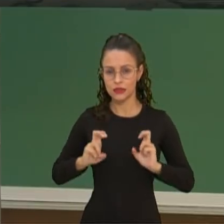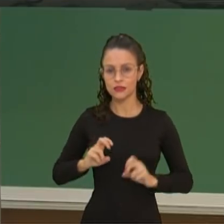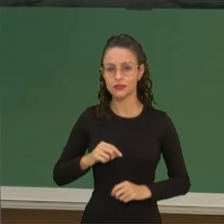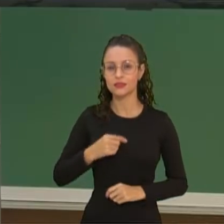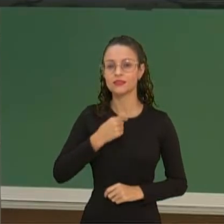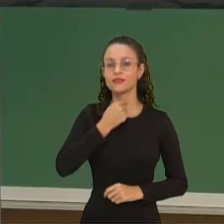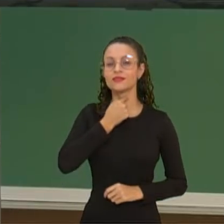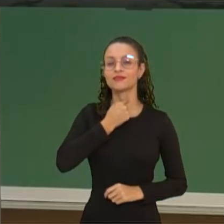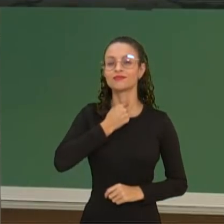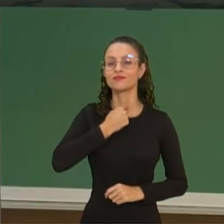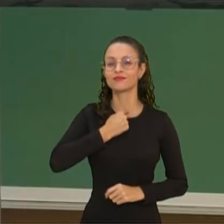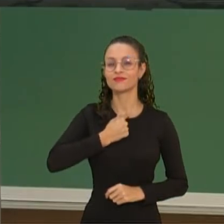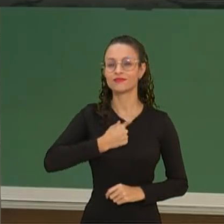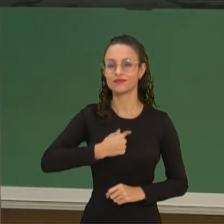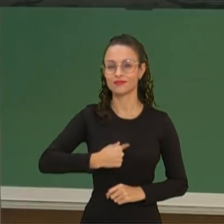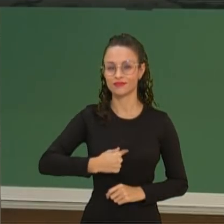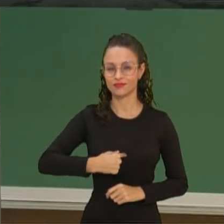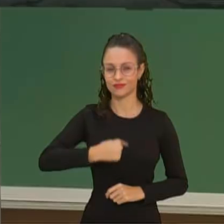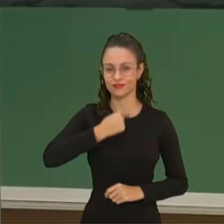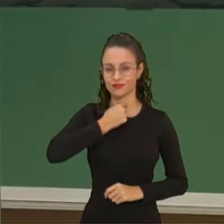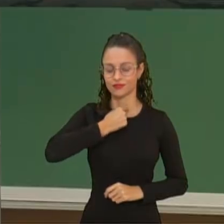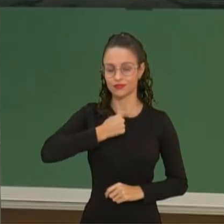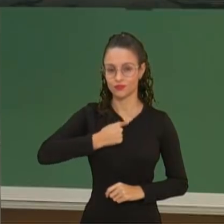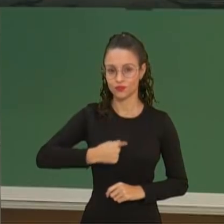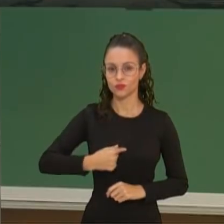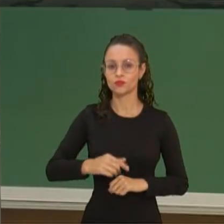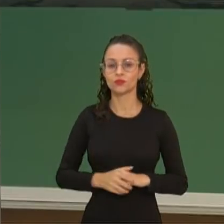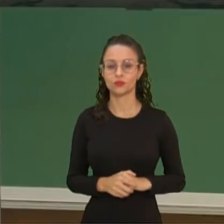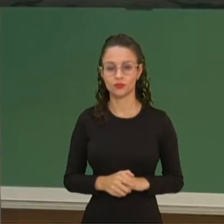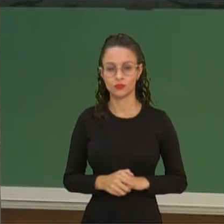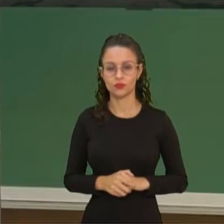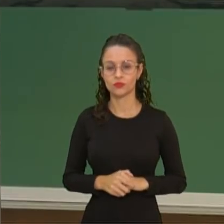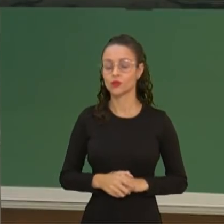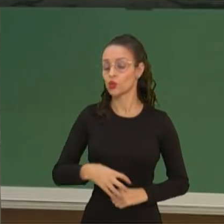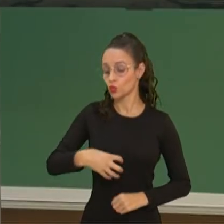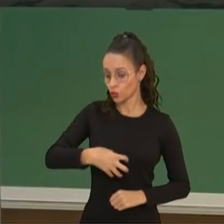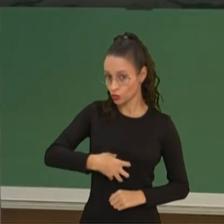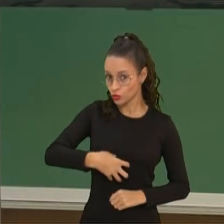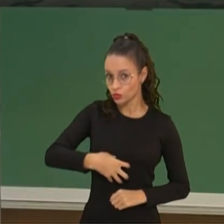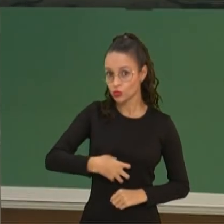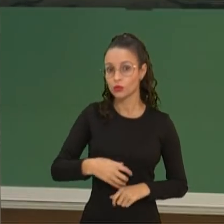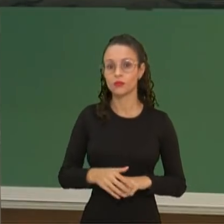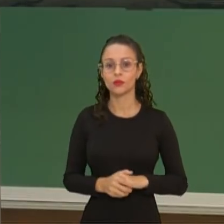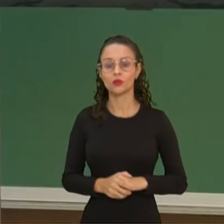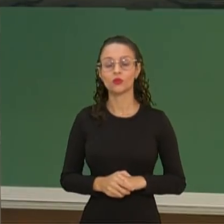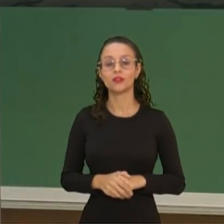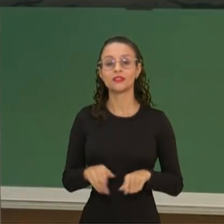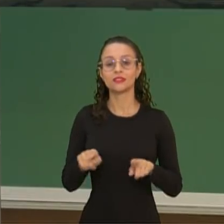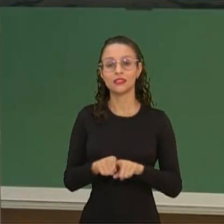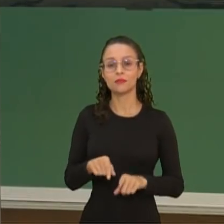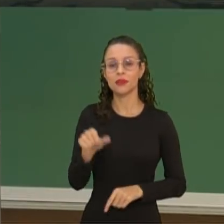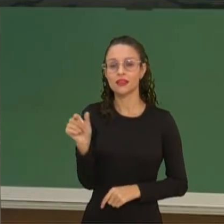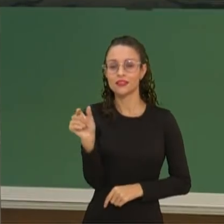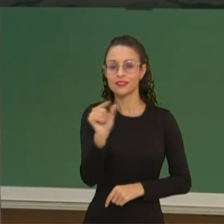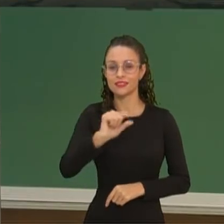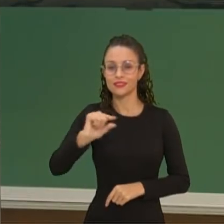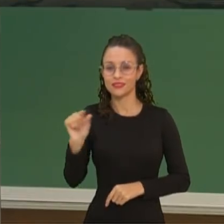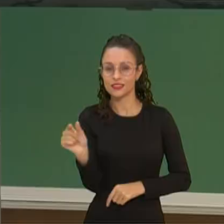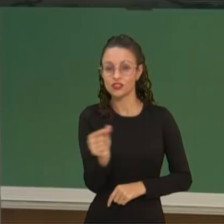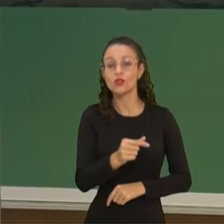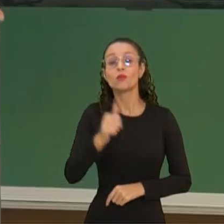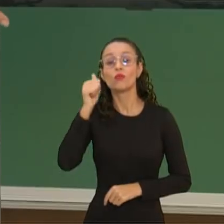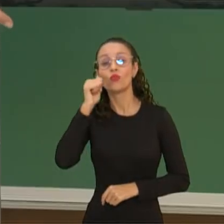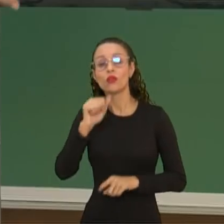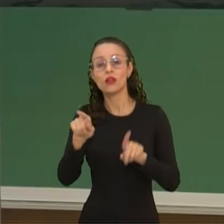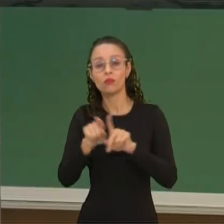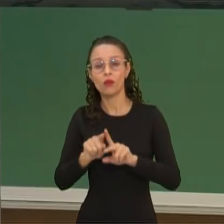esôfago, que é esse tubo que conecta, né, a boca ao estômago, no próprio estômago, no intestino, nas mulheres o câncer de